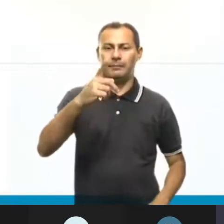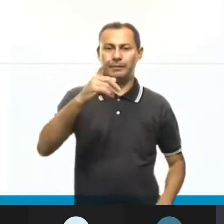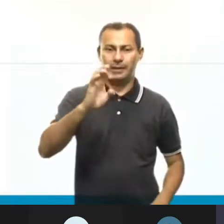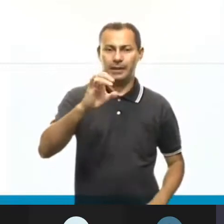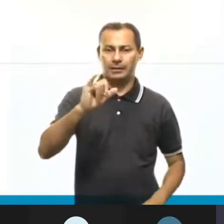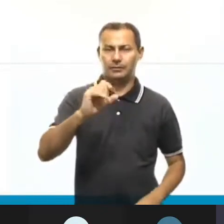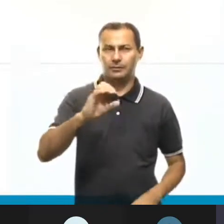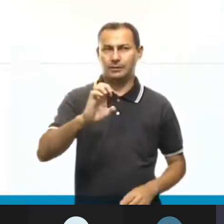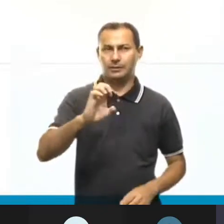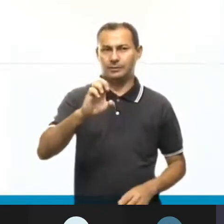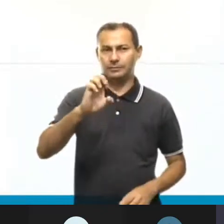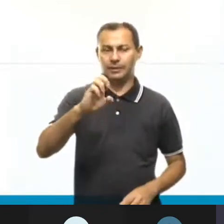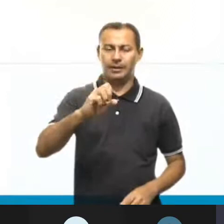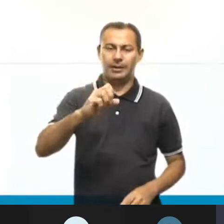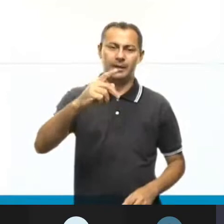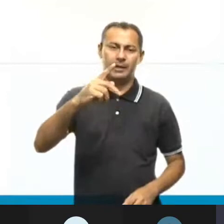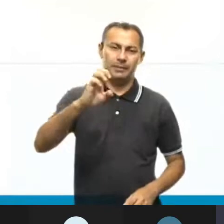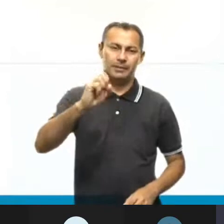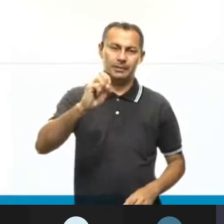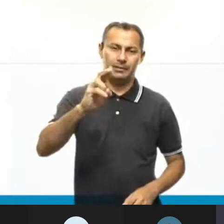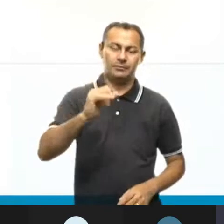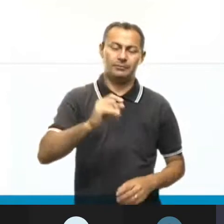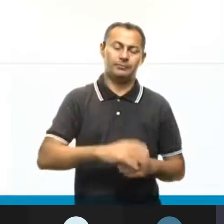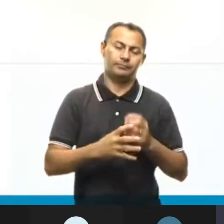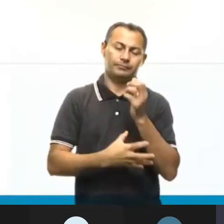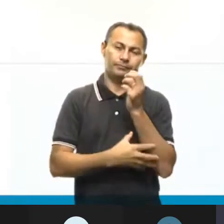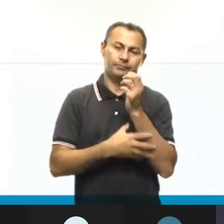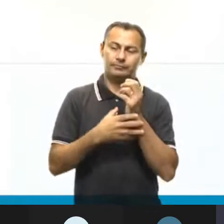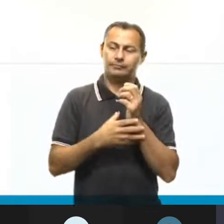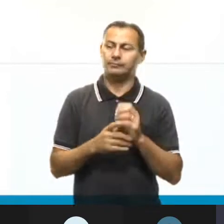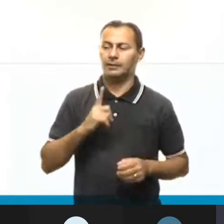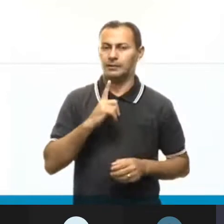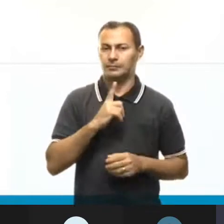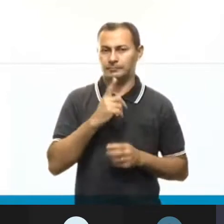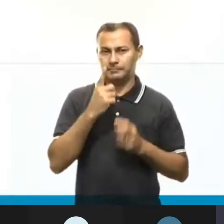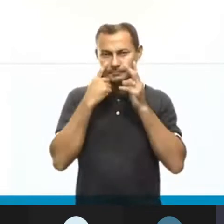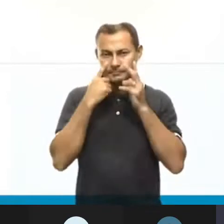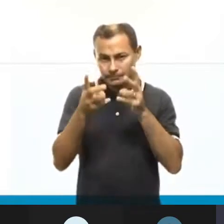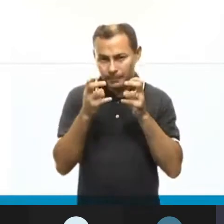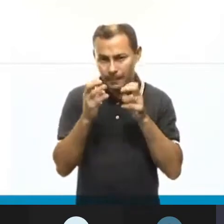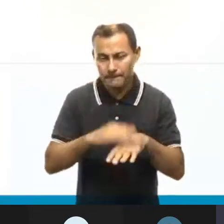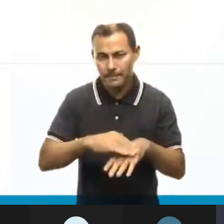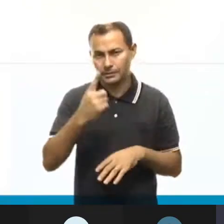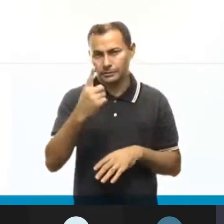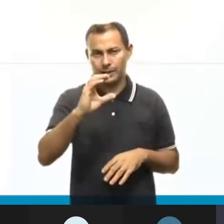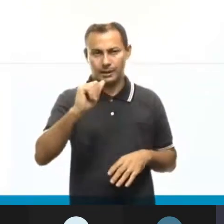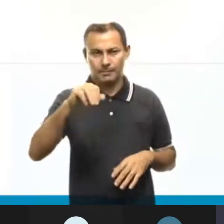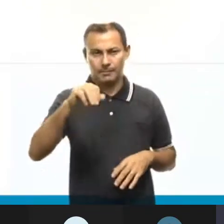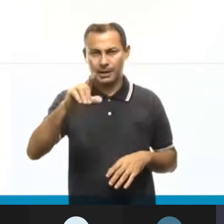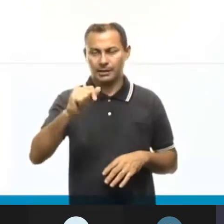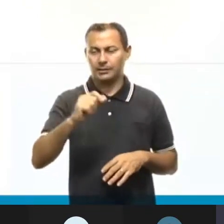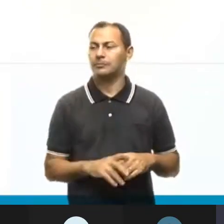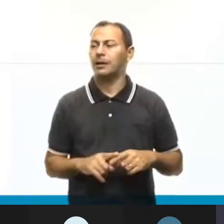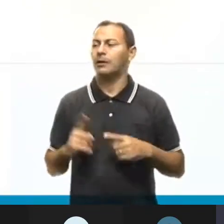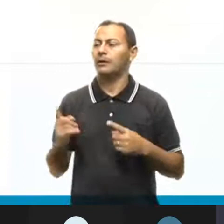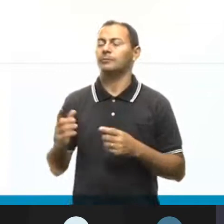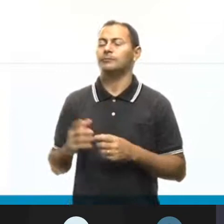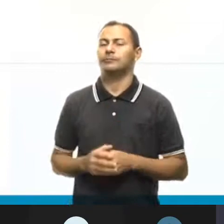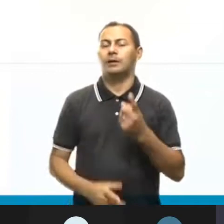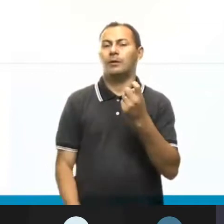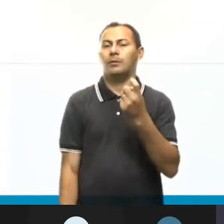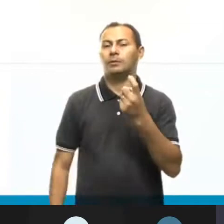epitélio pseudoestratificado cilíndrico ciliado, né? Então, eu tenho a impressão que eu tenho mais de uma camada aqui, mas aqui, ó,